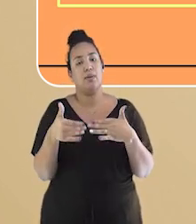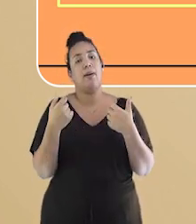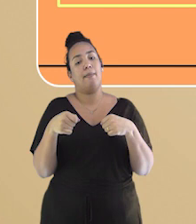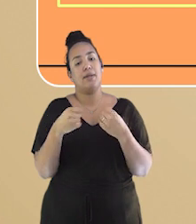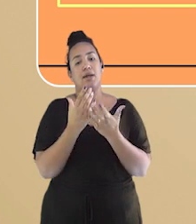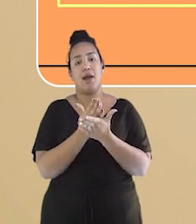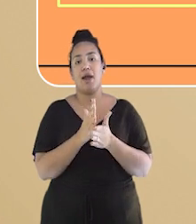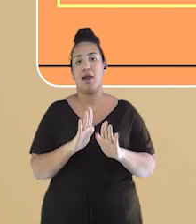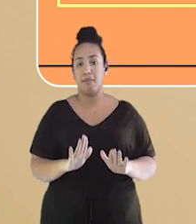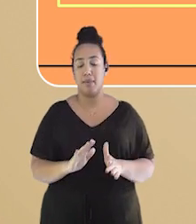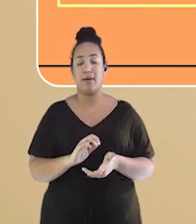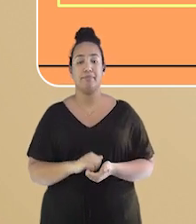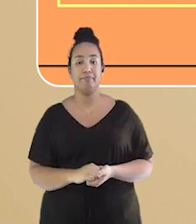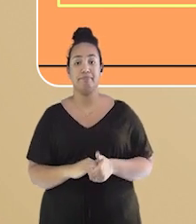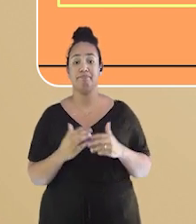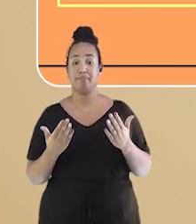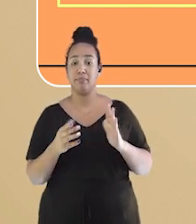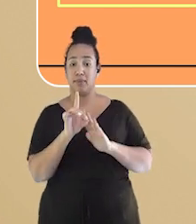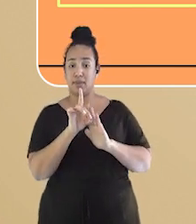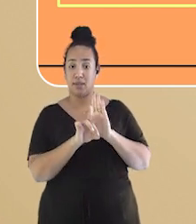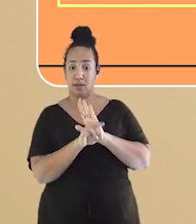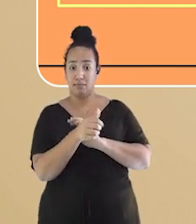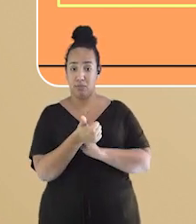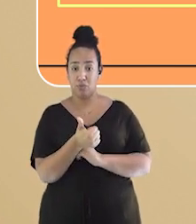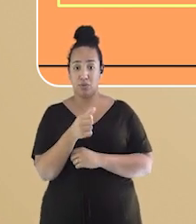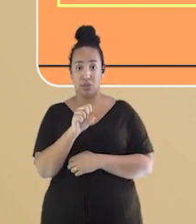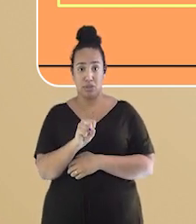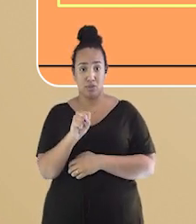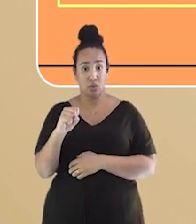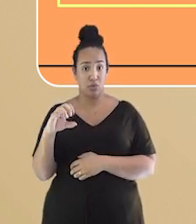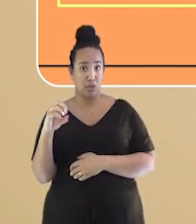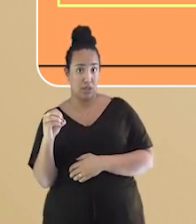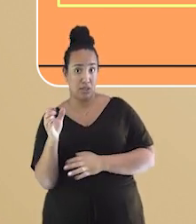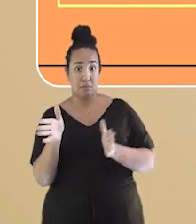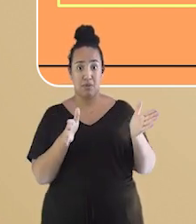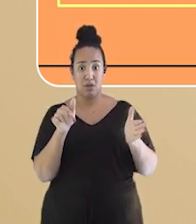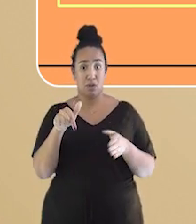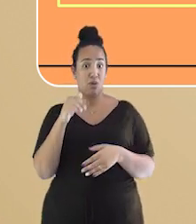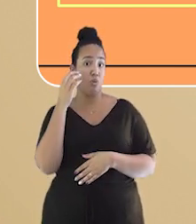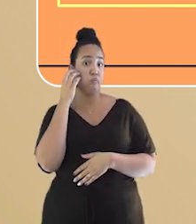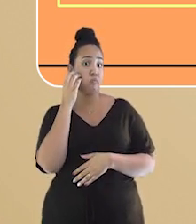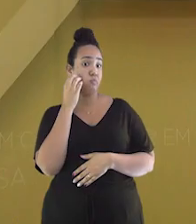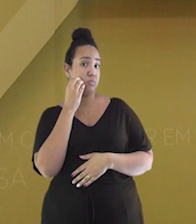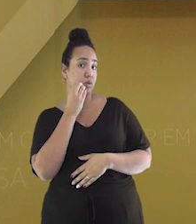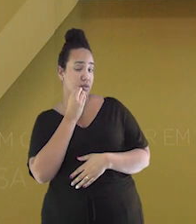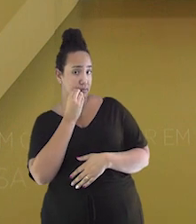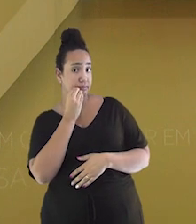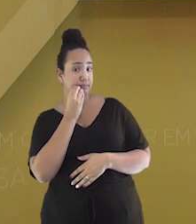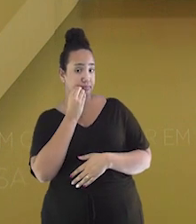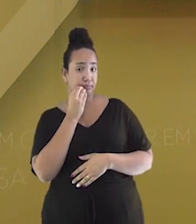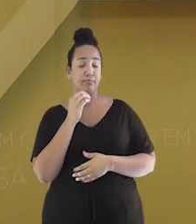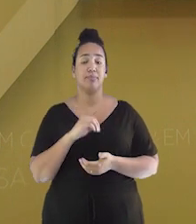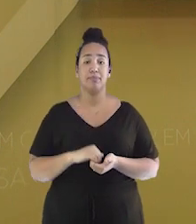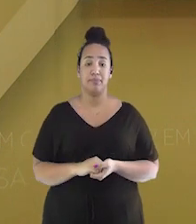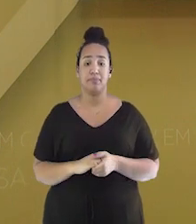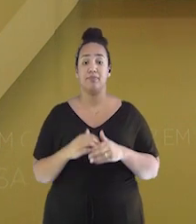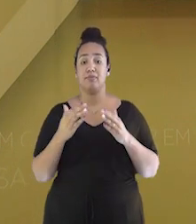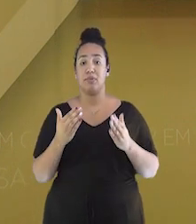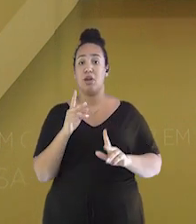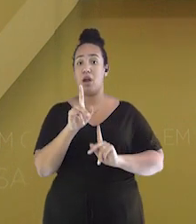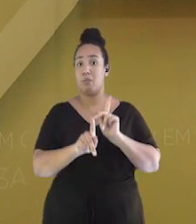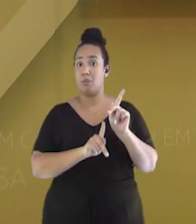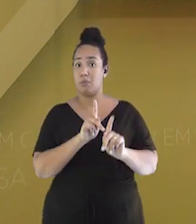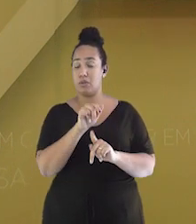A década de 1880 foi turbulenta para o reinado de Dom Pedro II. Grande parte da população